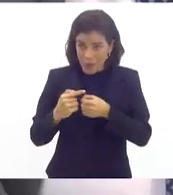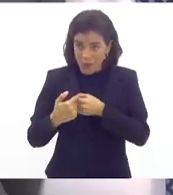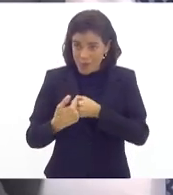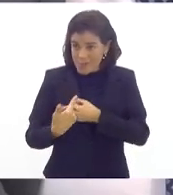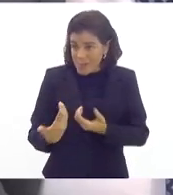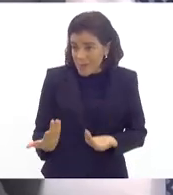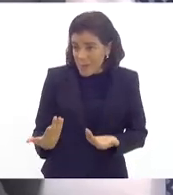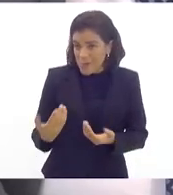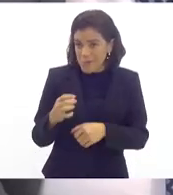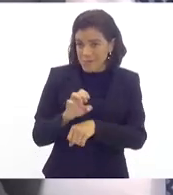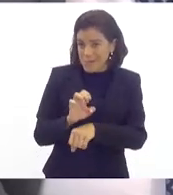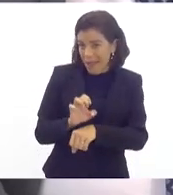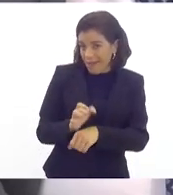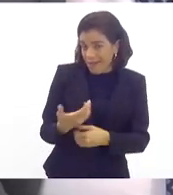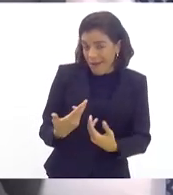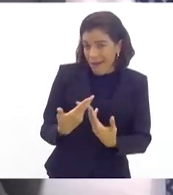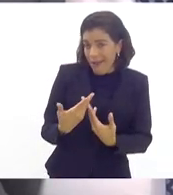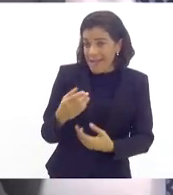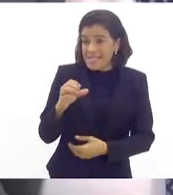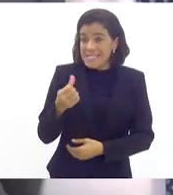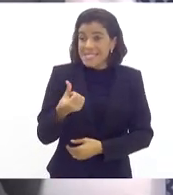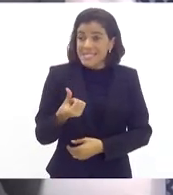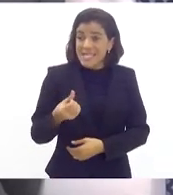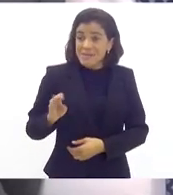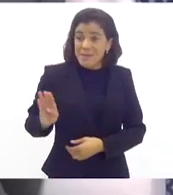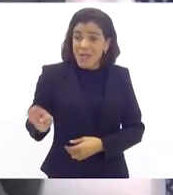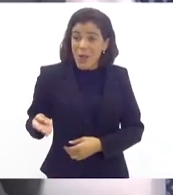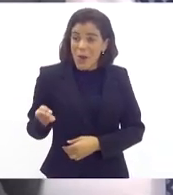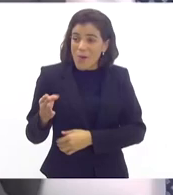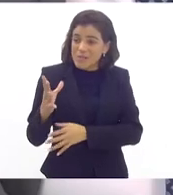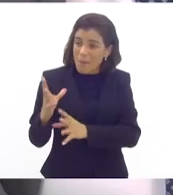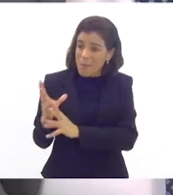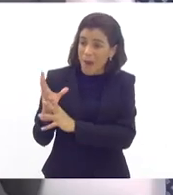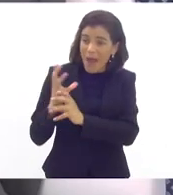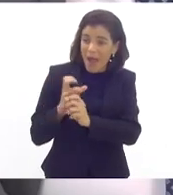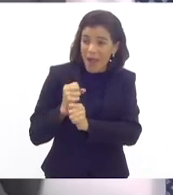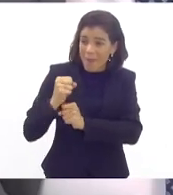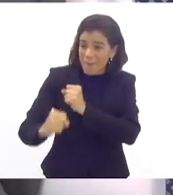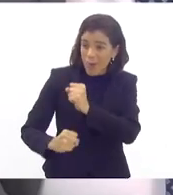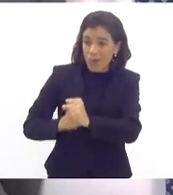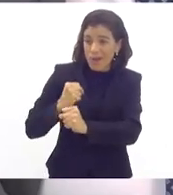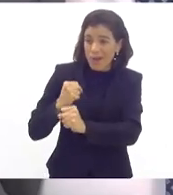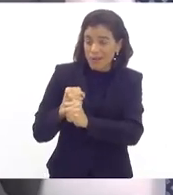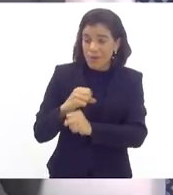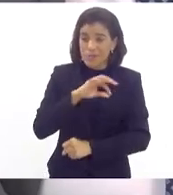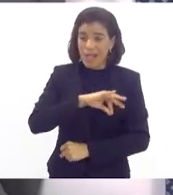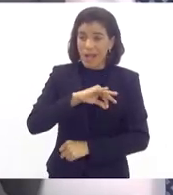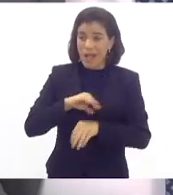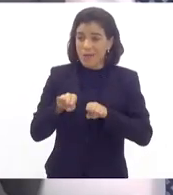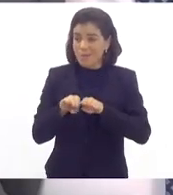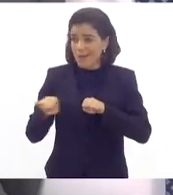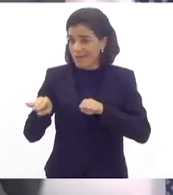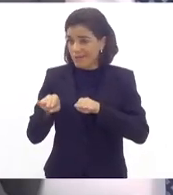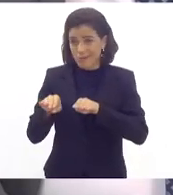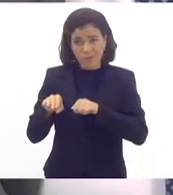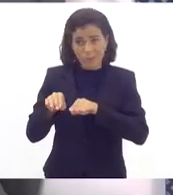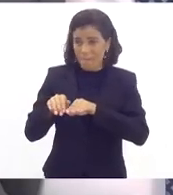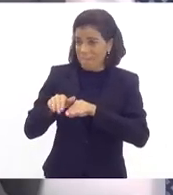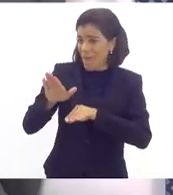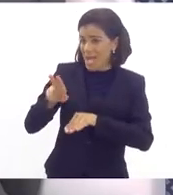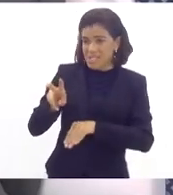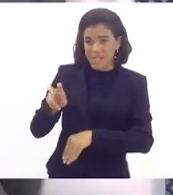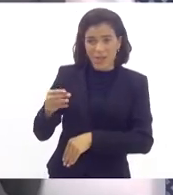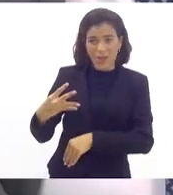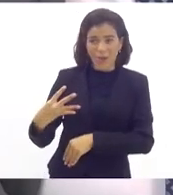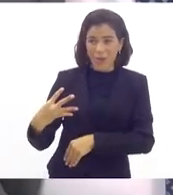no Estado, é algo como R$6 bilhões por ano. E o salário médio do servidor não passa de